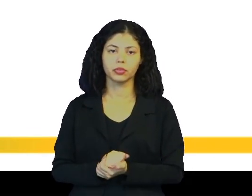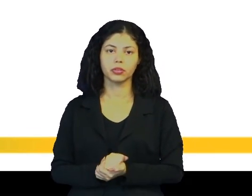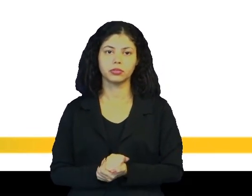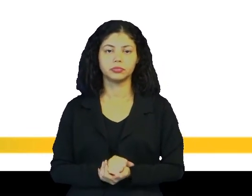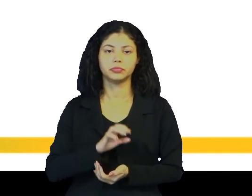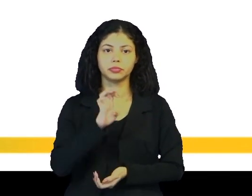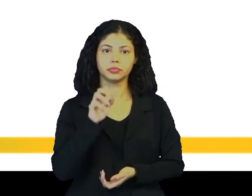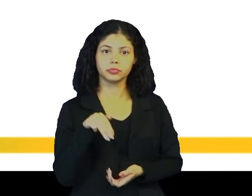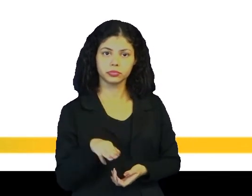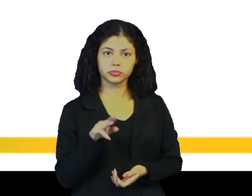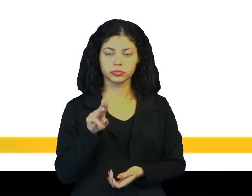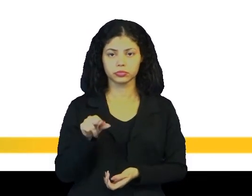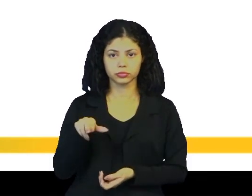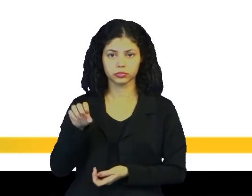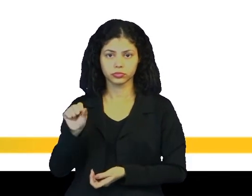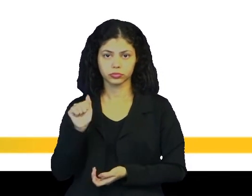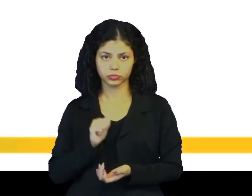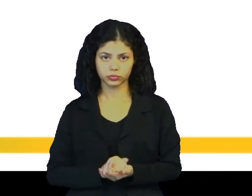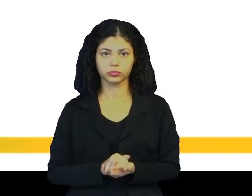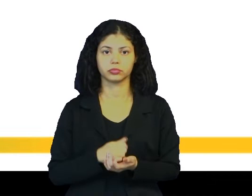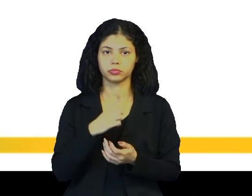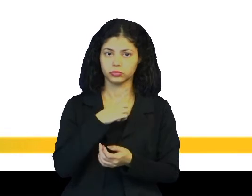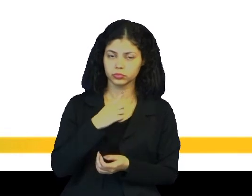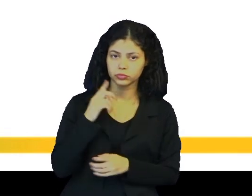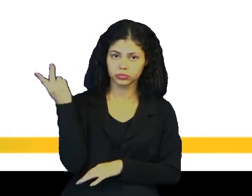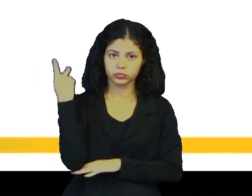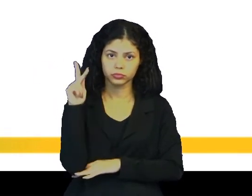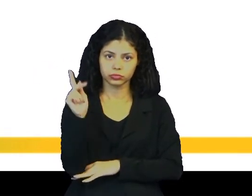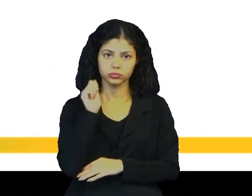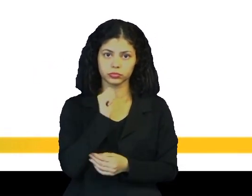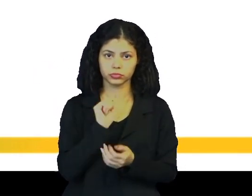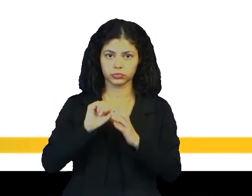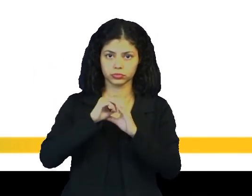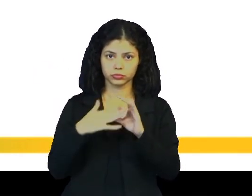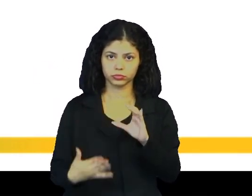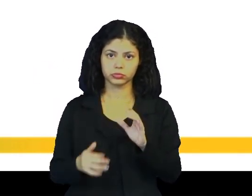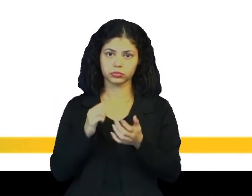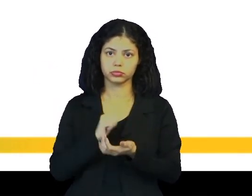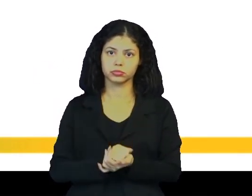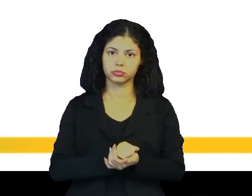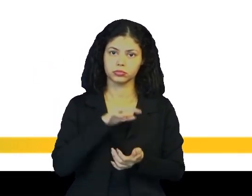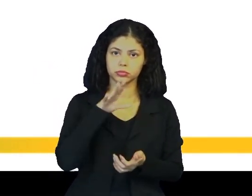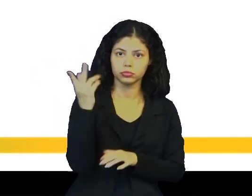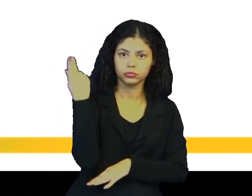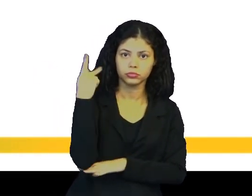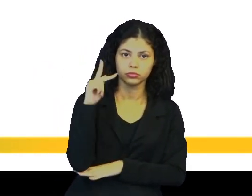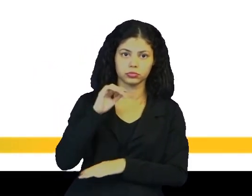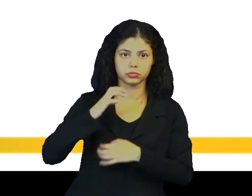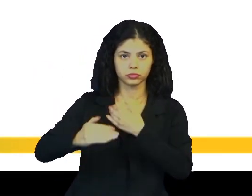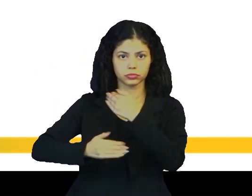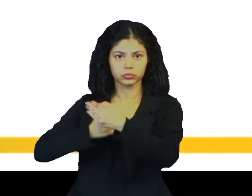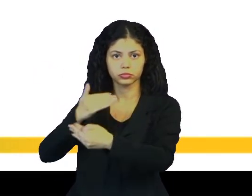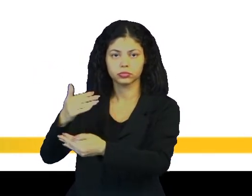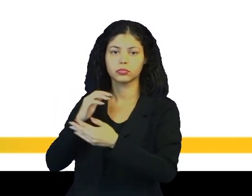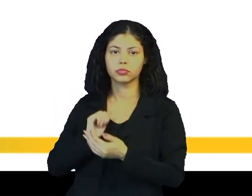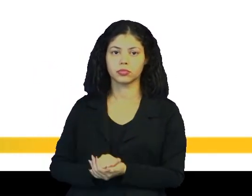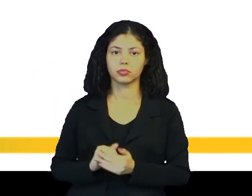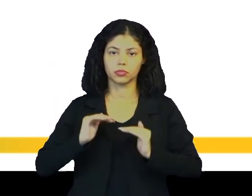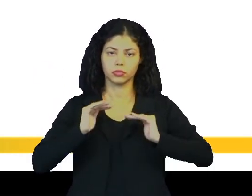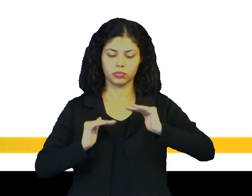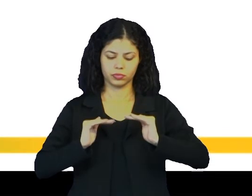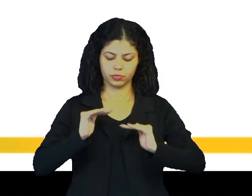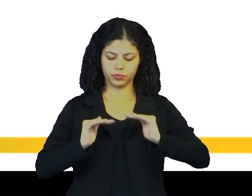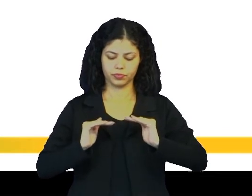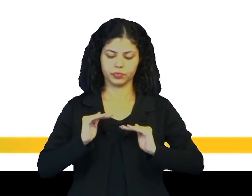Em suma, né, o período da arte micênica ficou caracterizado como sendo aí um período de evolução